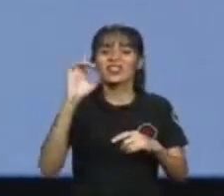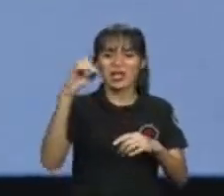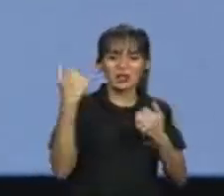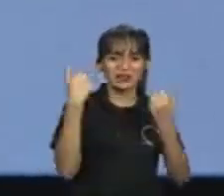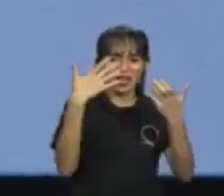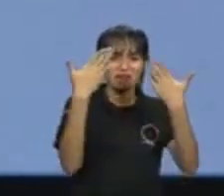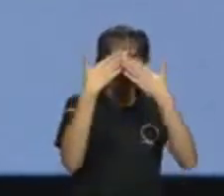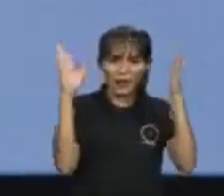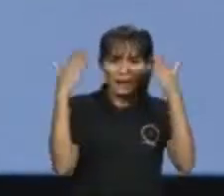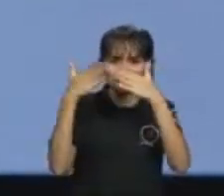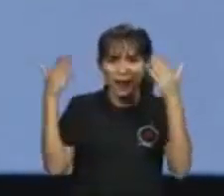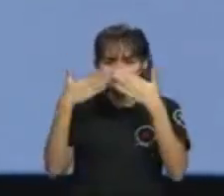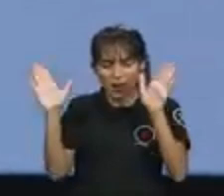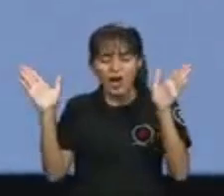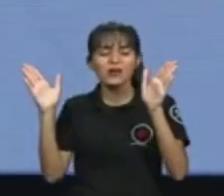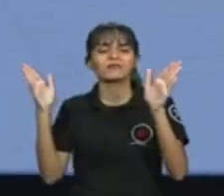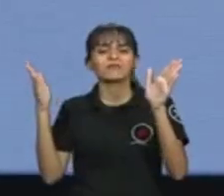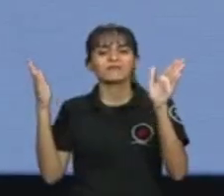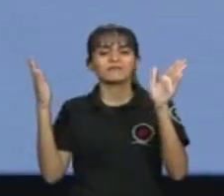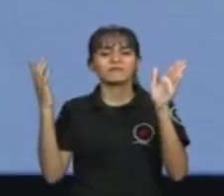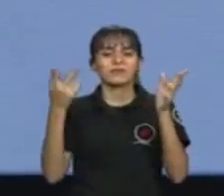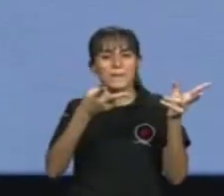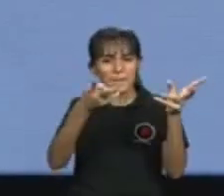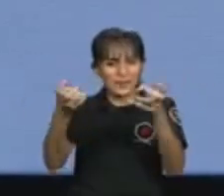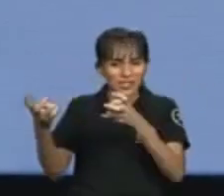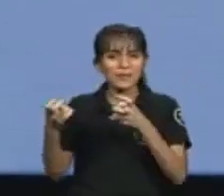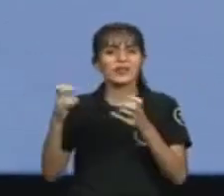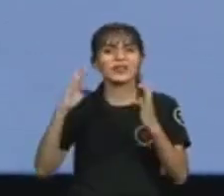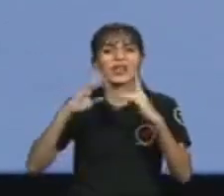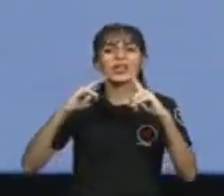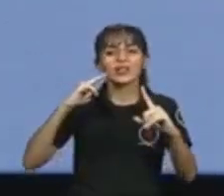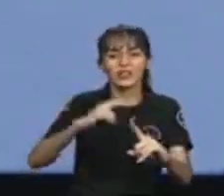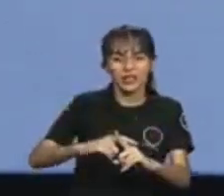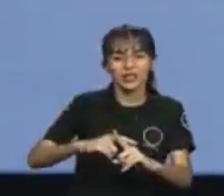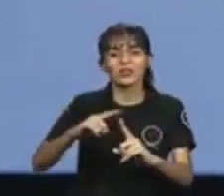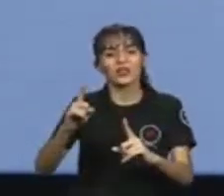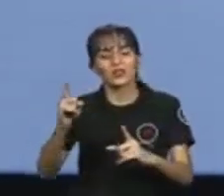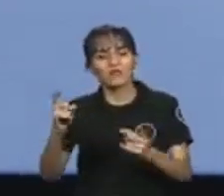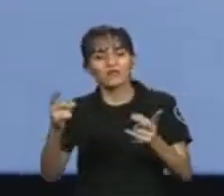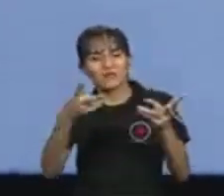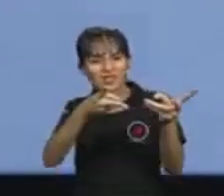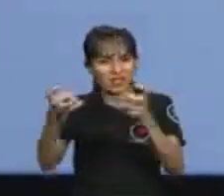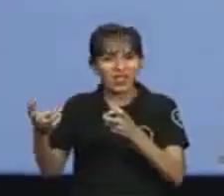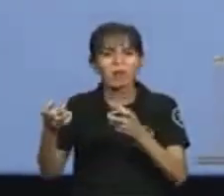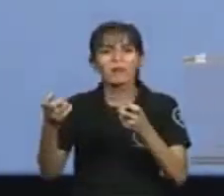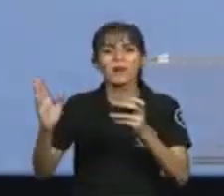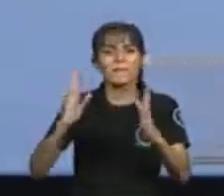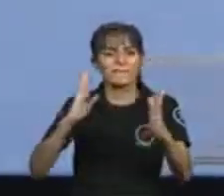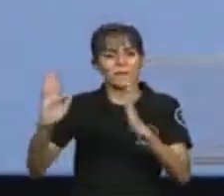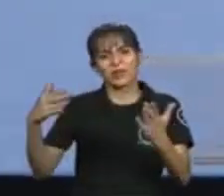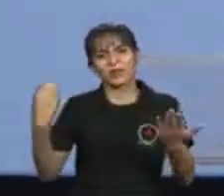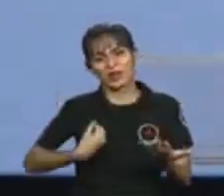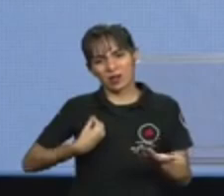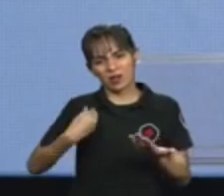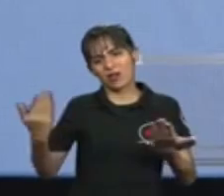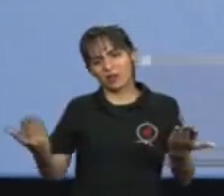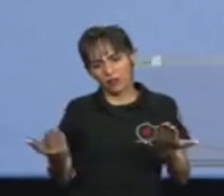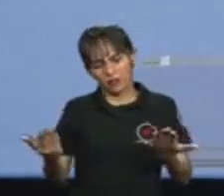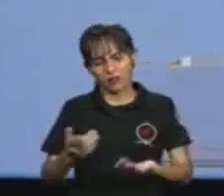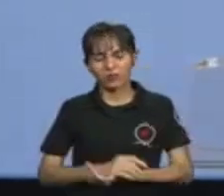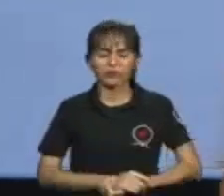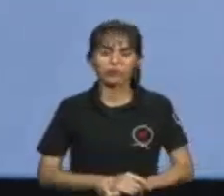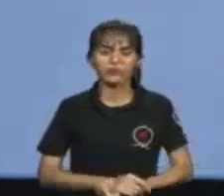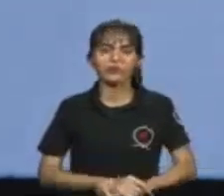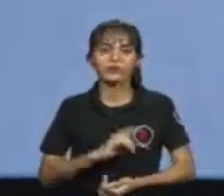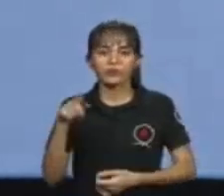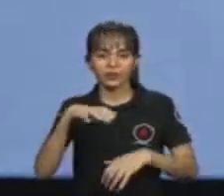ouvidos espirituais, para que a igreja veja o momento que nós estamos vivendo. Estamos fazendo